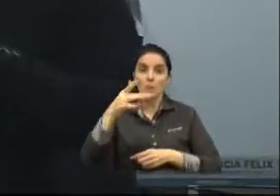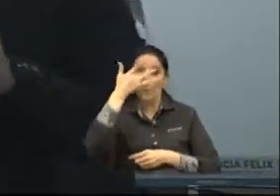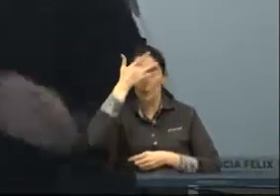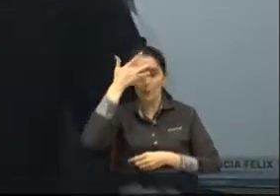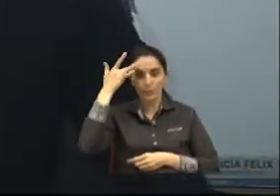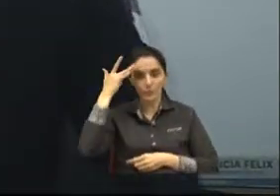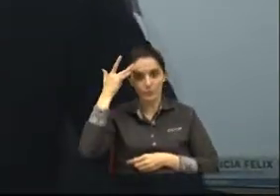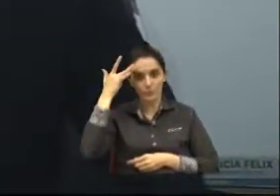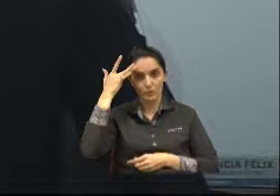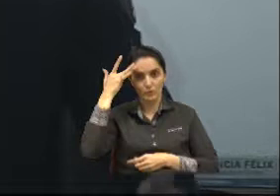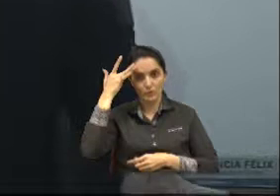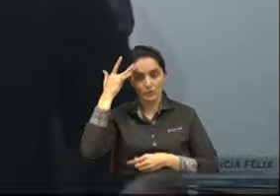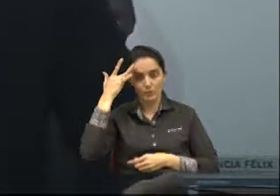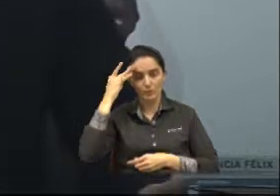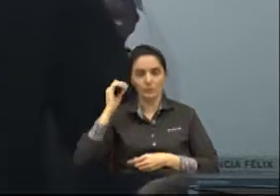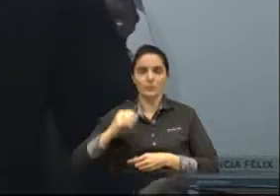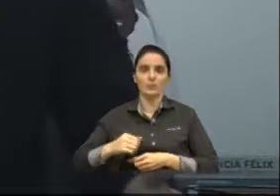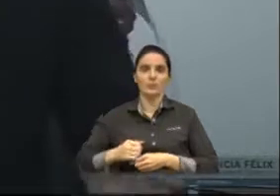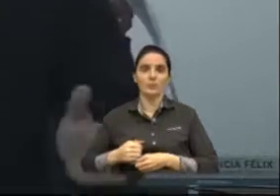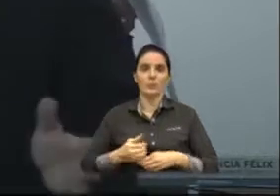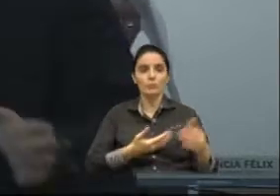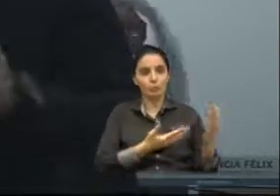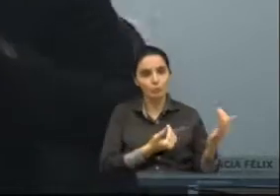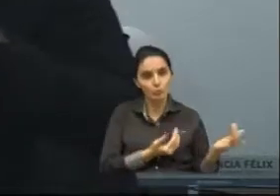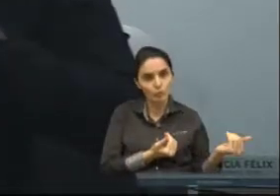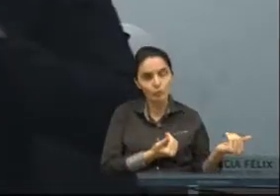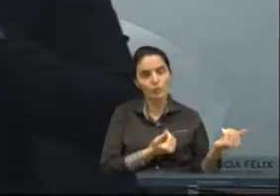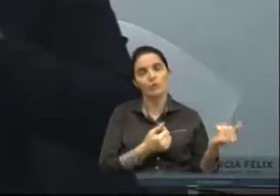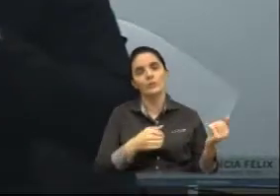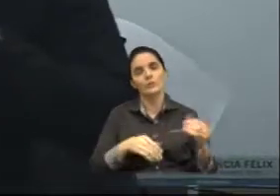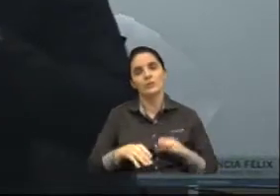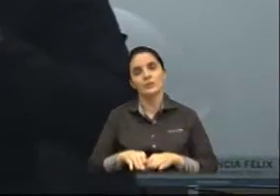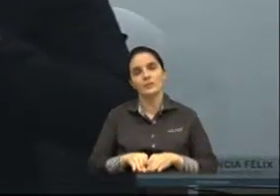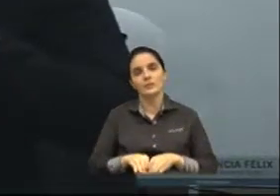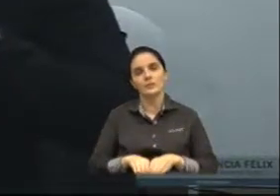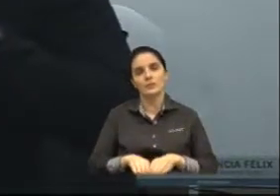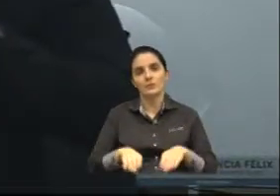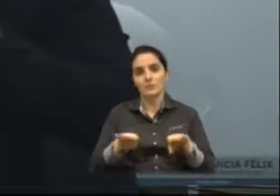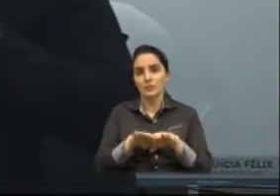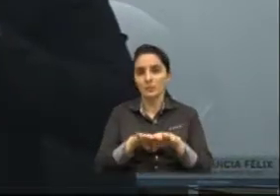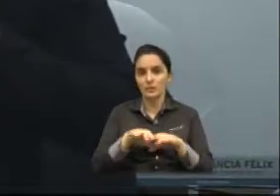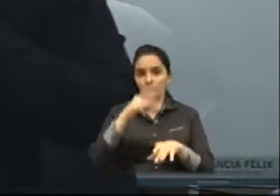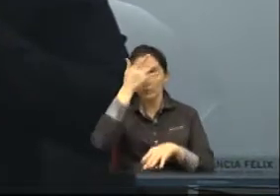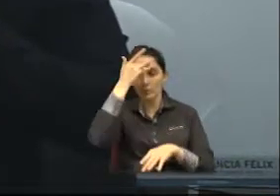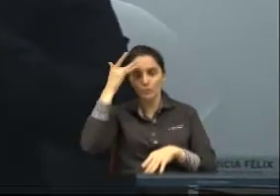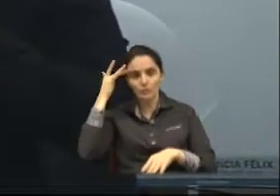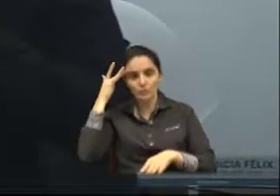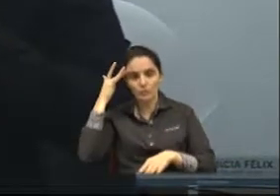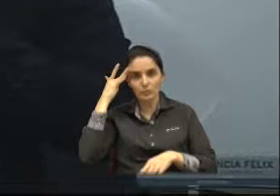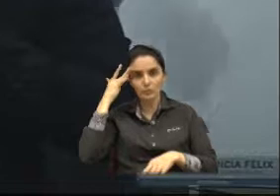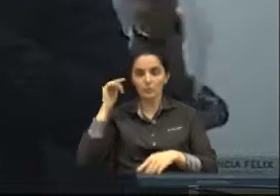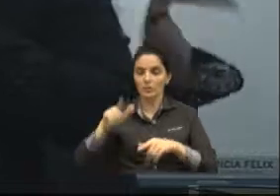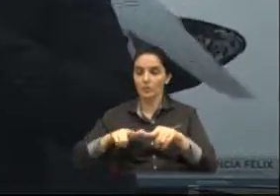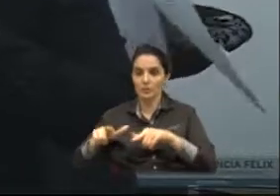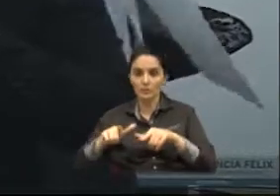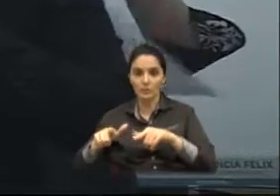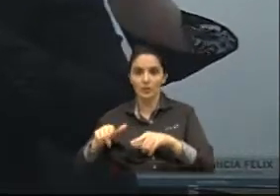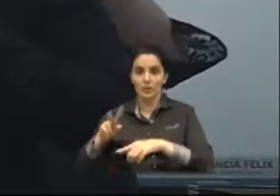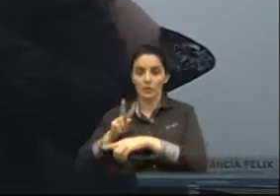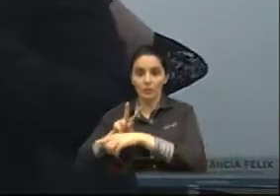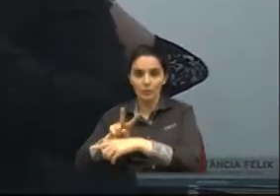né, entre tantos os acampantes quanto todo o pessoal envolvido da igreja, que todos